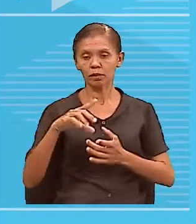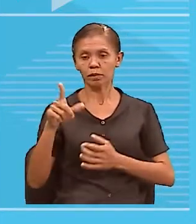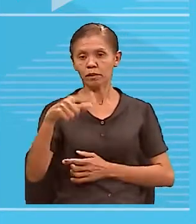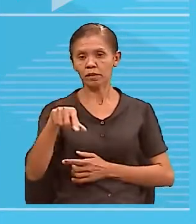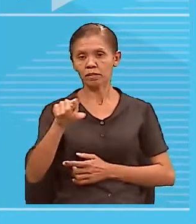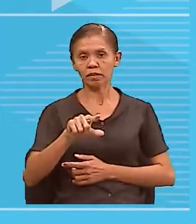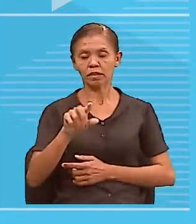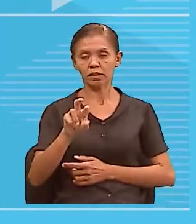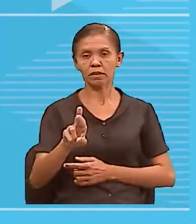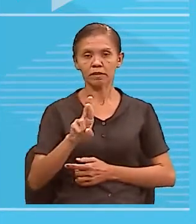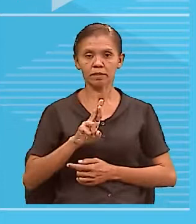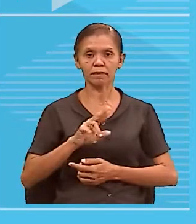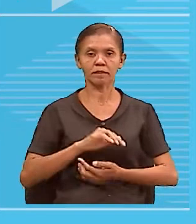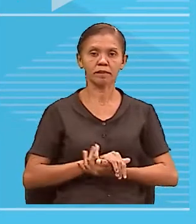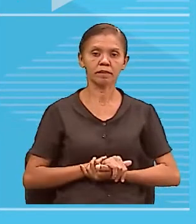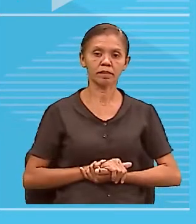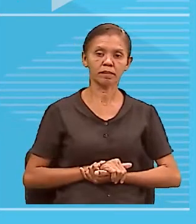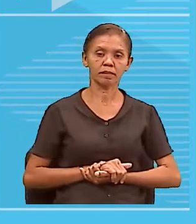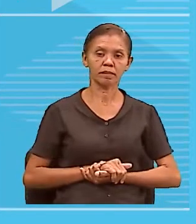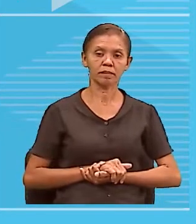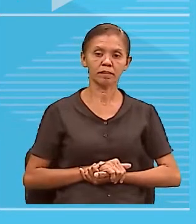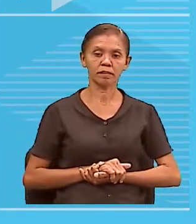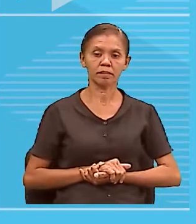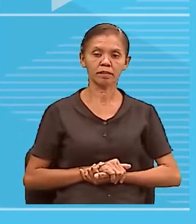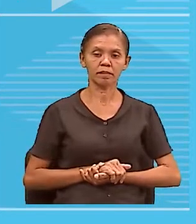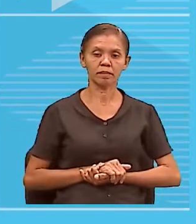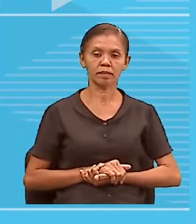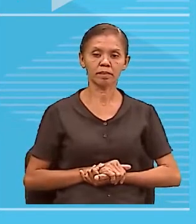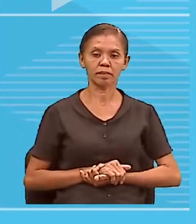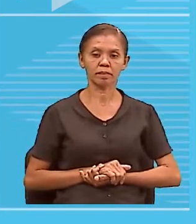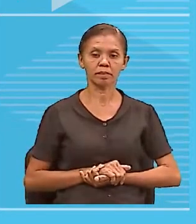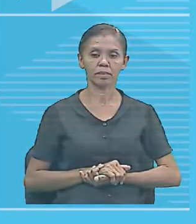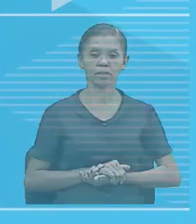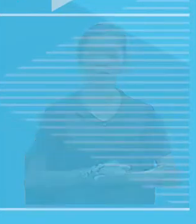decidam tá Fernanda a gente vai marcar um minuto